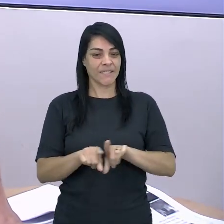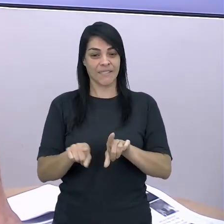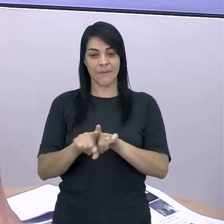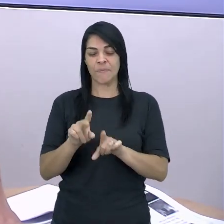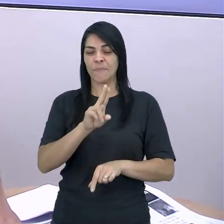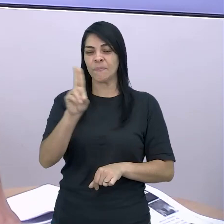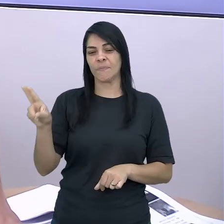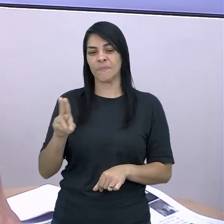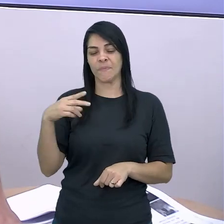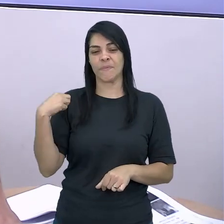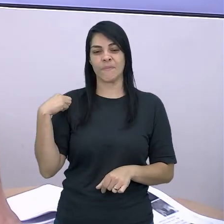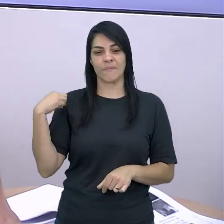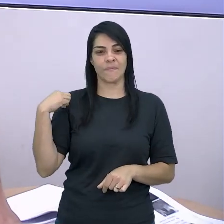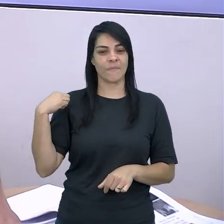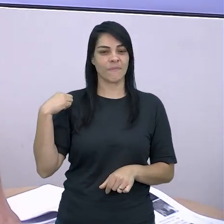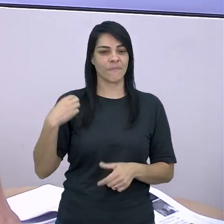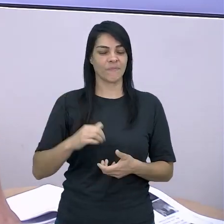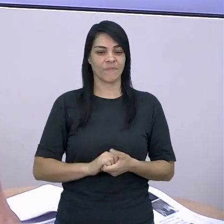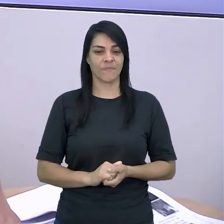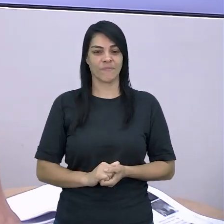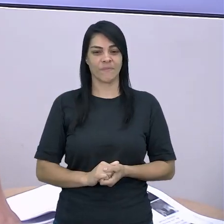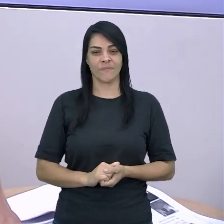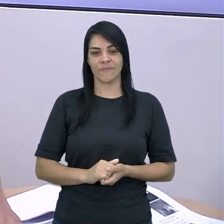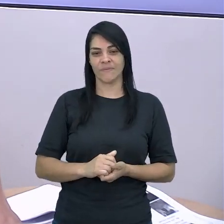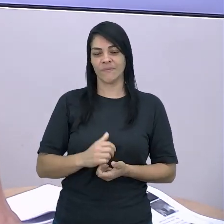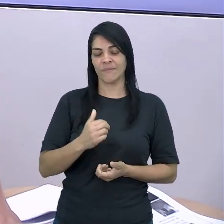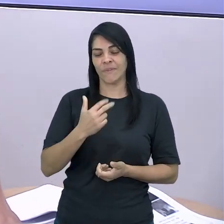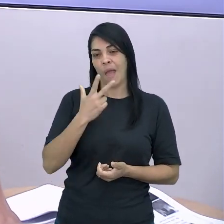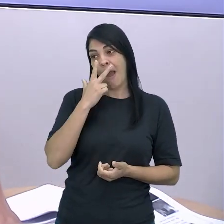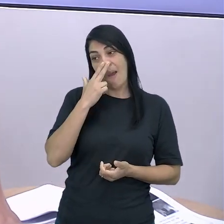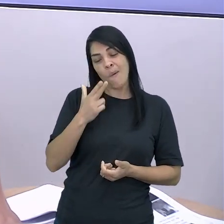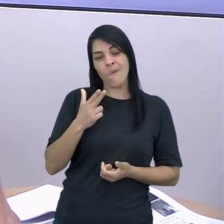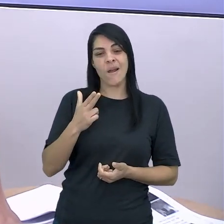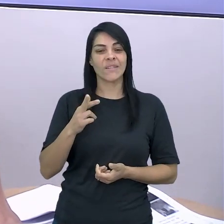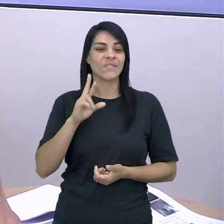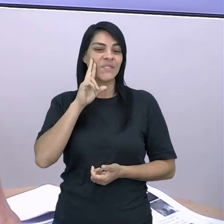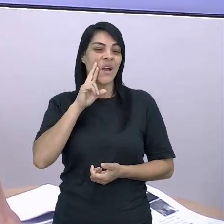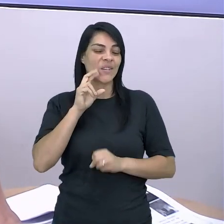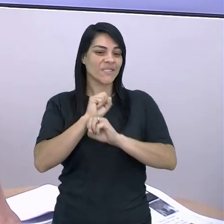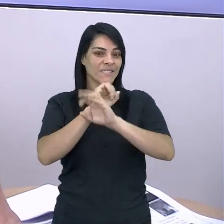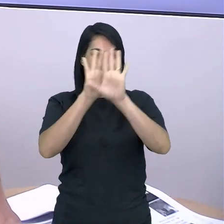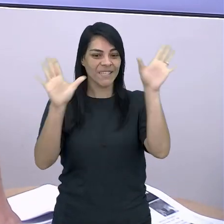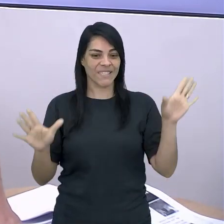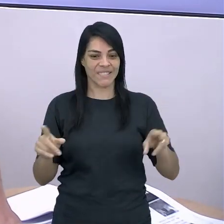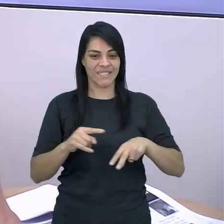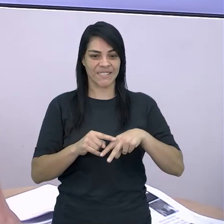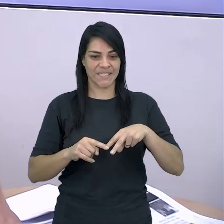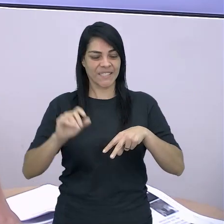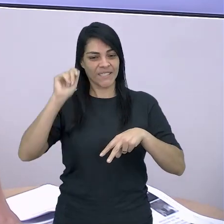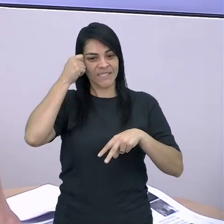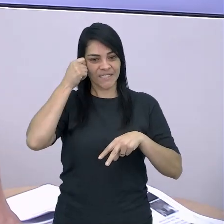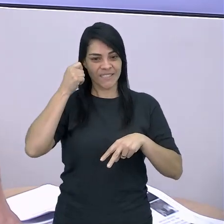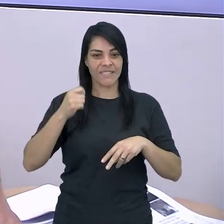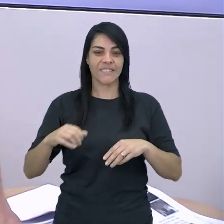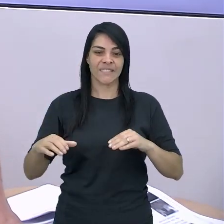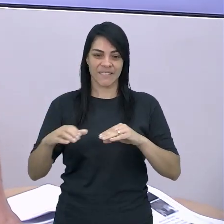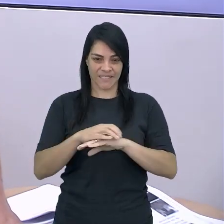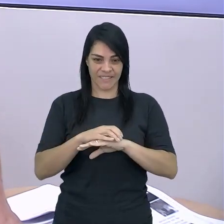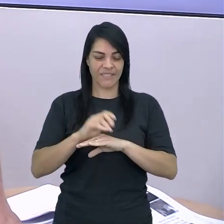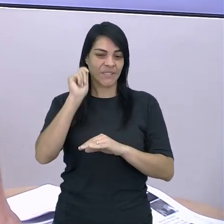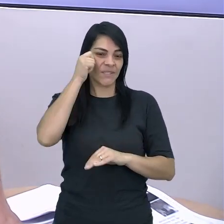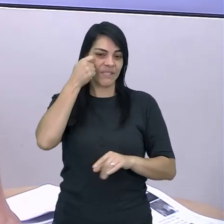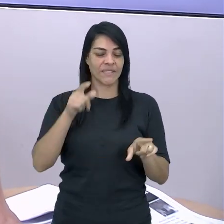blusa, acho que é um cor-de-rosa, claro. Saia preta e sapatilha